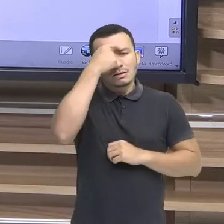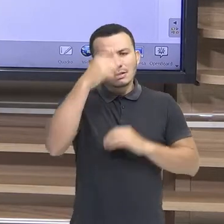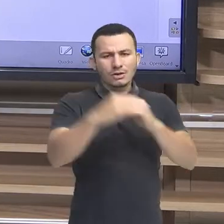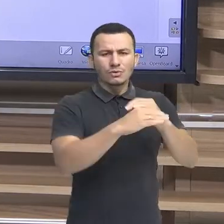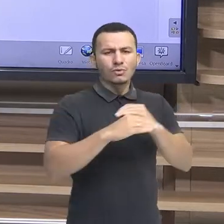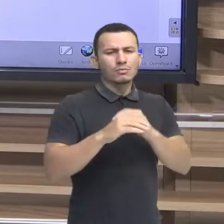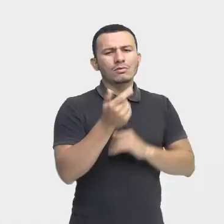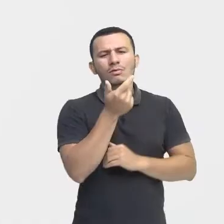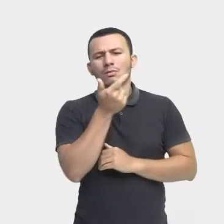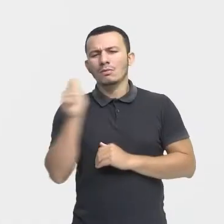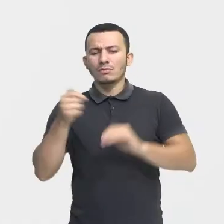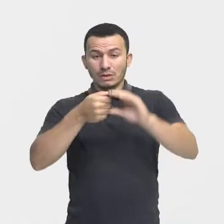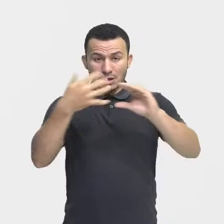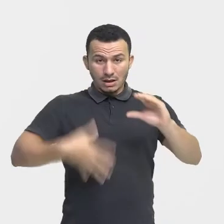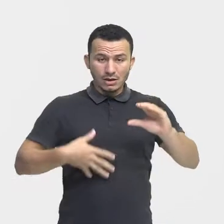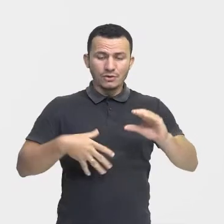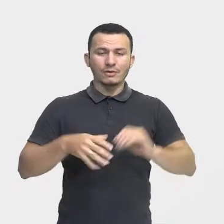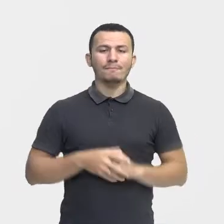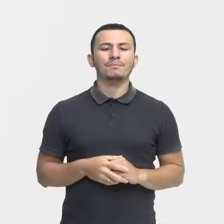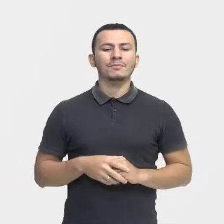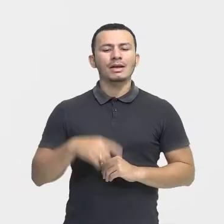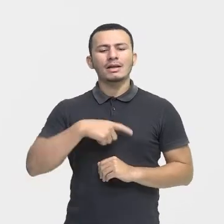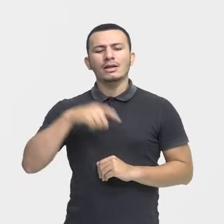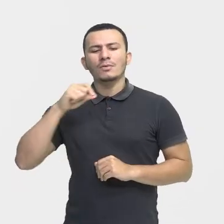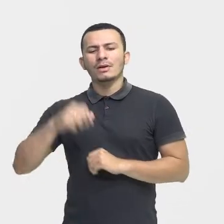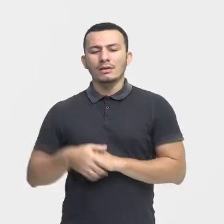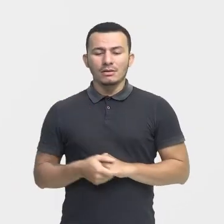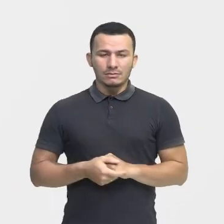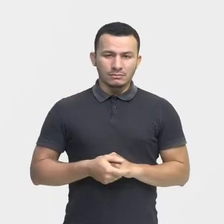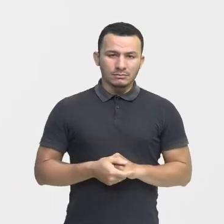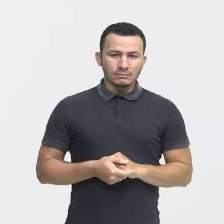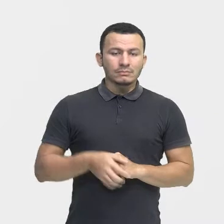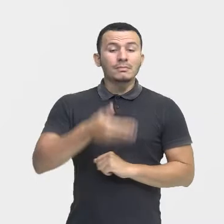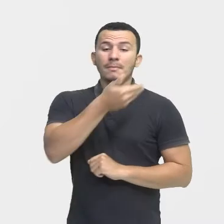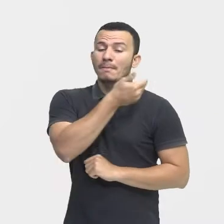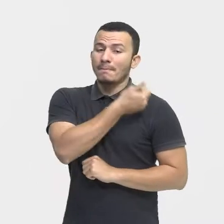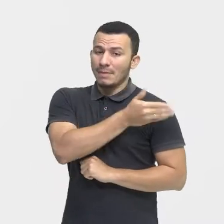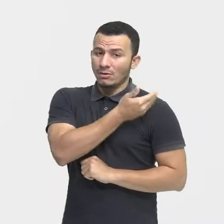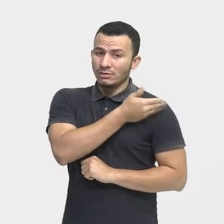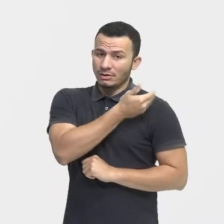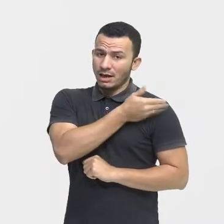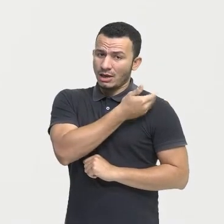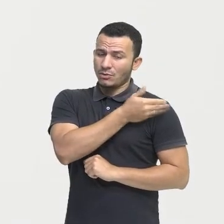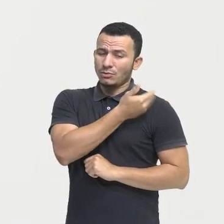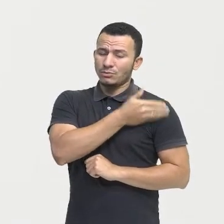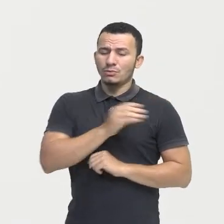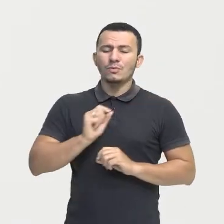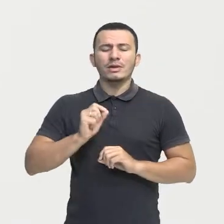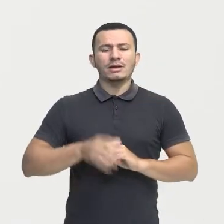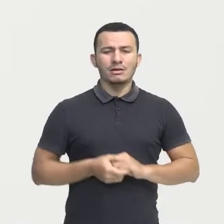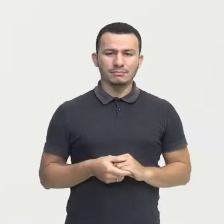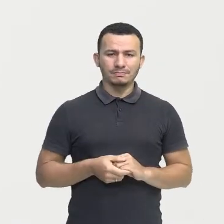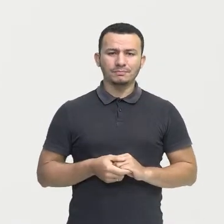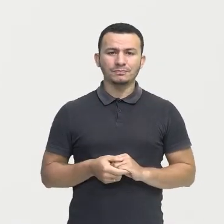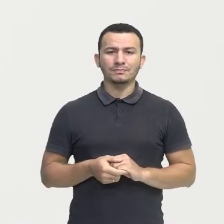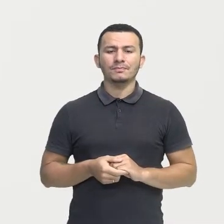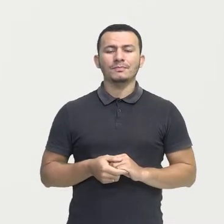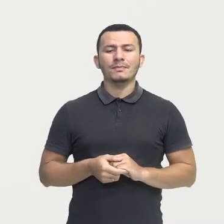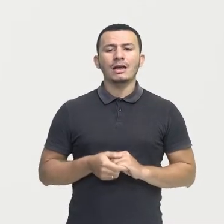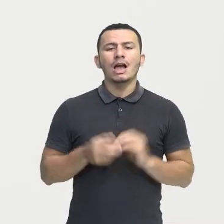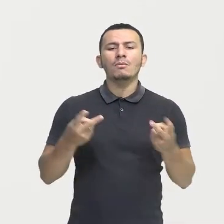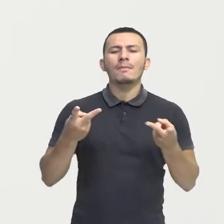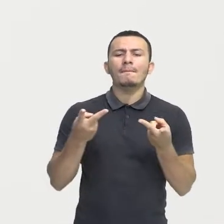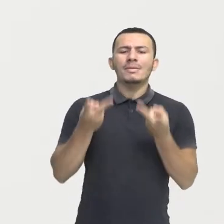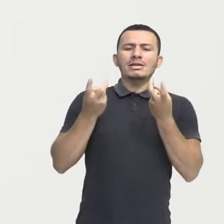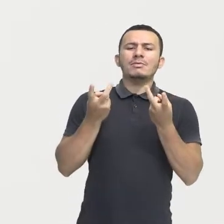é o preconceito. O que é o preconceito aqui? É o conceito antecipado, né?